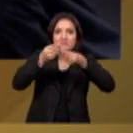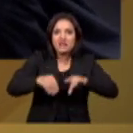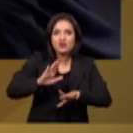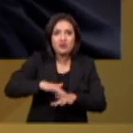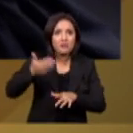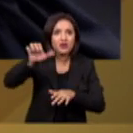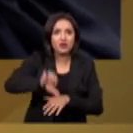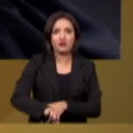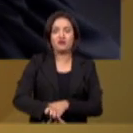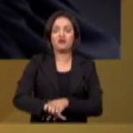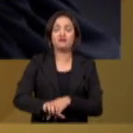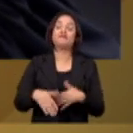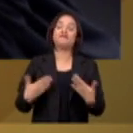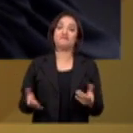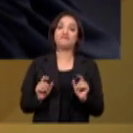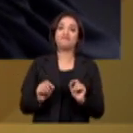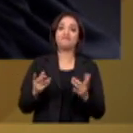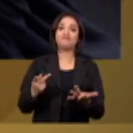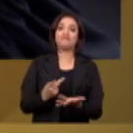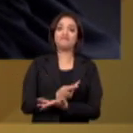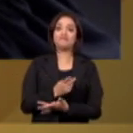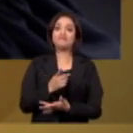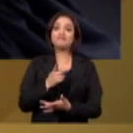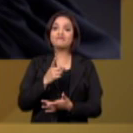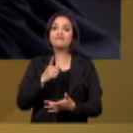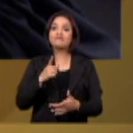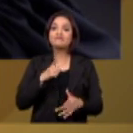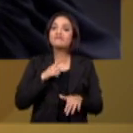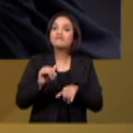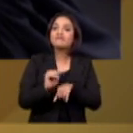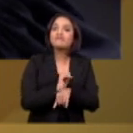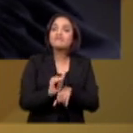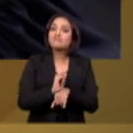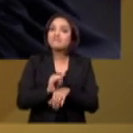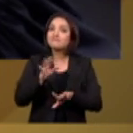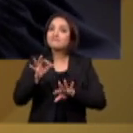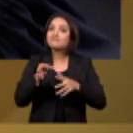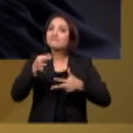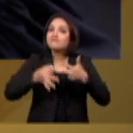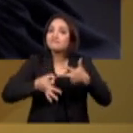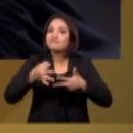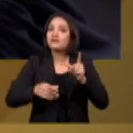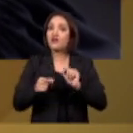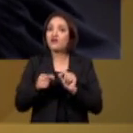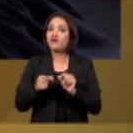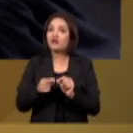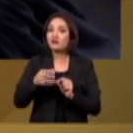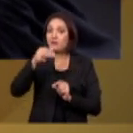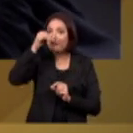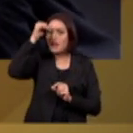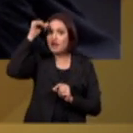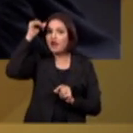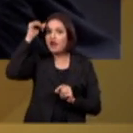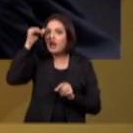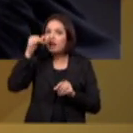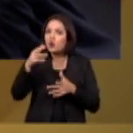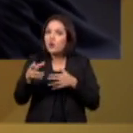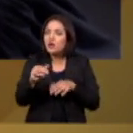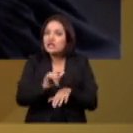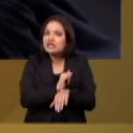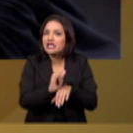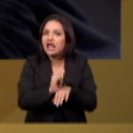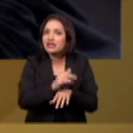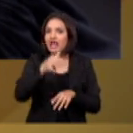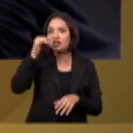há situações em que a personalidade jurídica é utilizada como cumprimento de obrigações